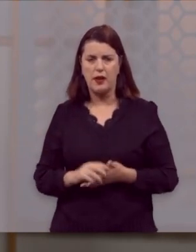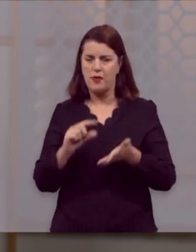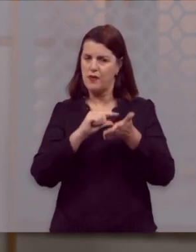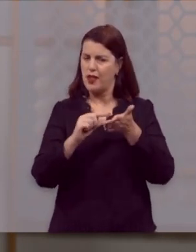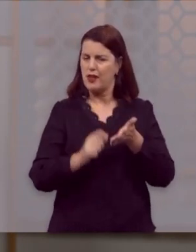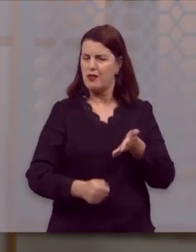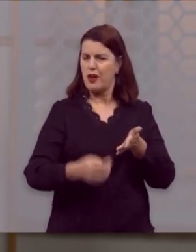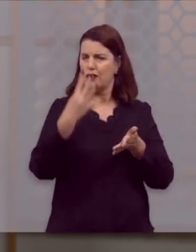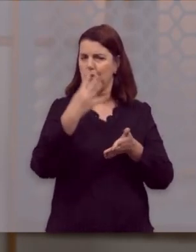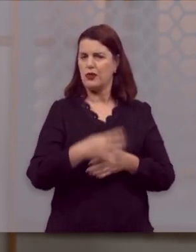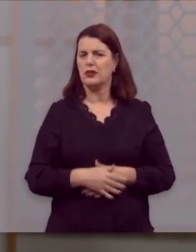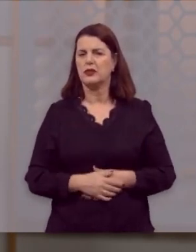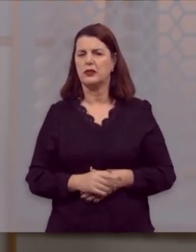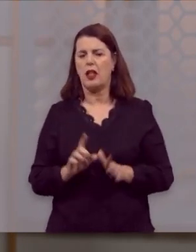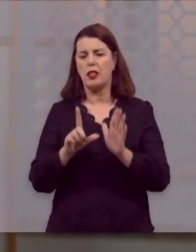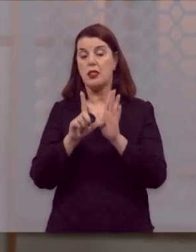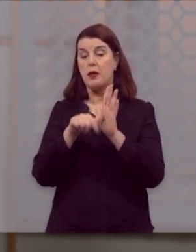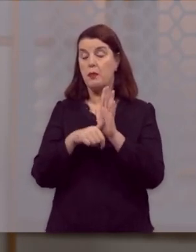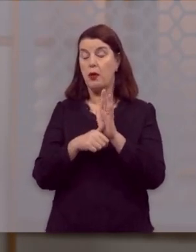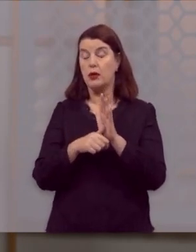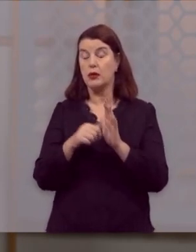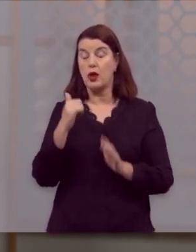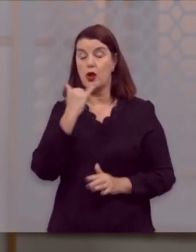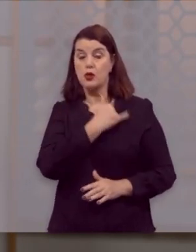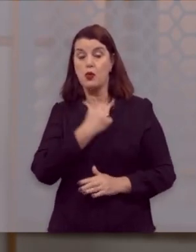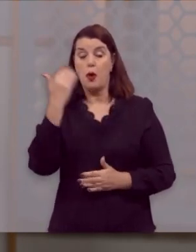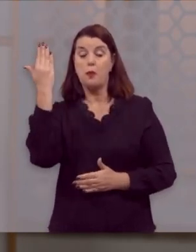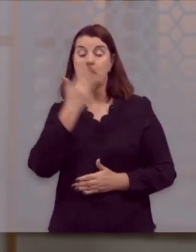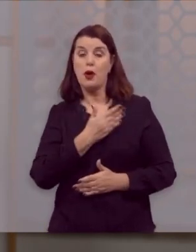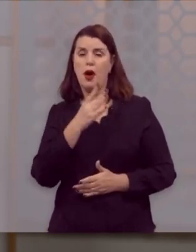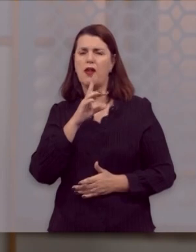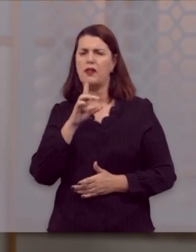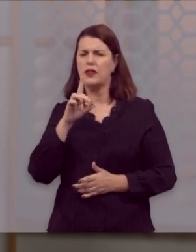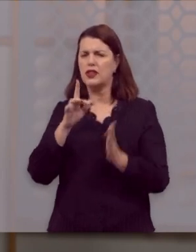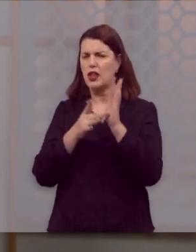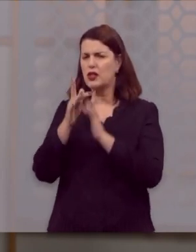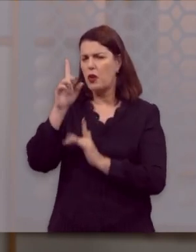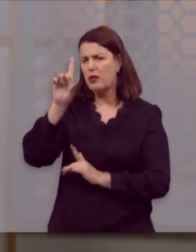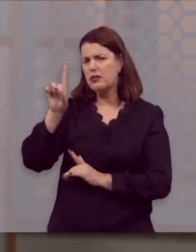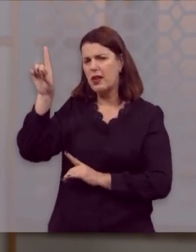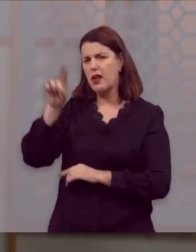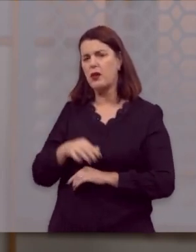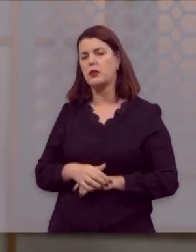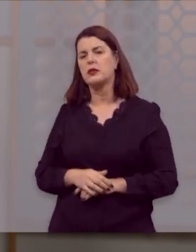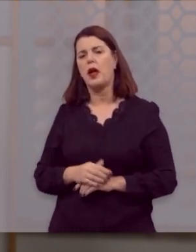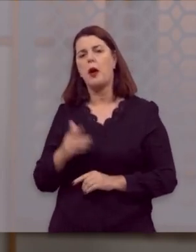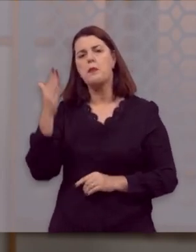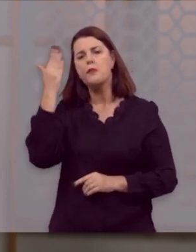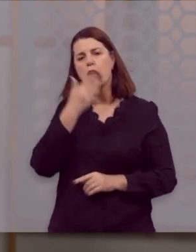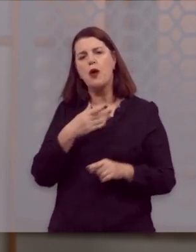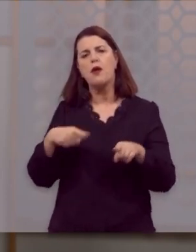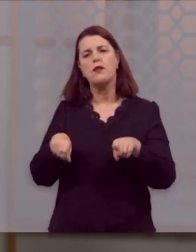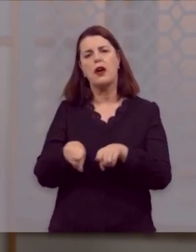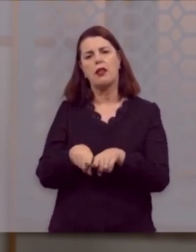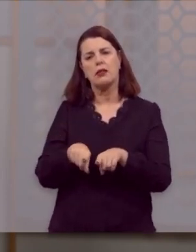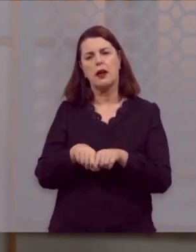lá no versículo 14, depois que João prova a divindade de Jesus, ele vai provar também a